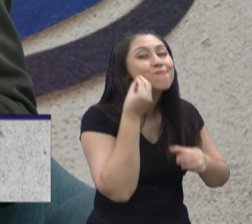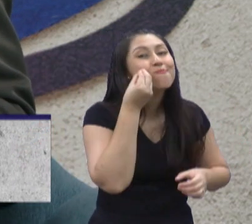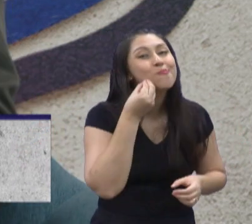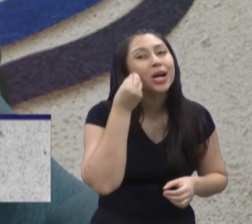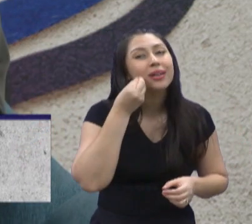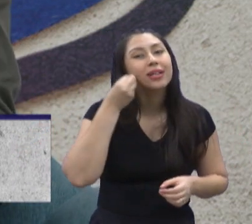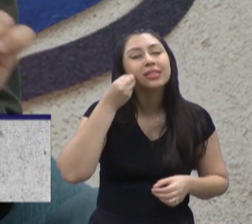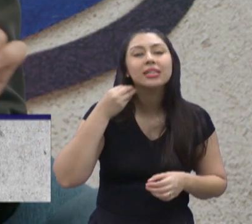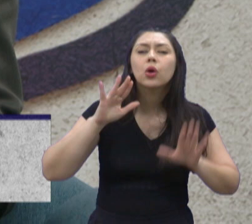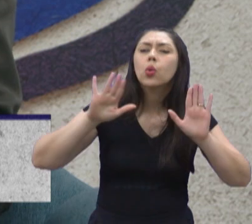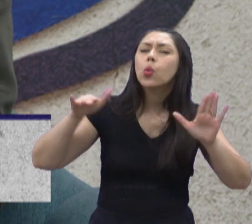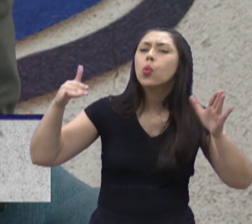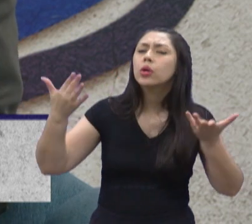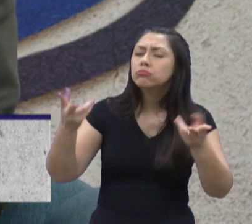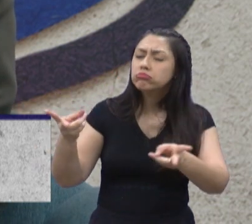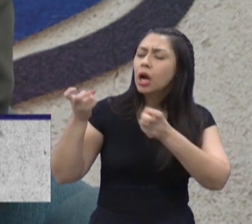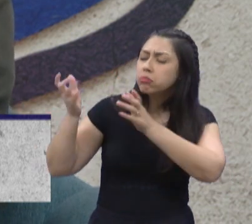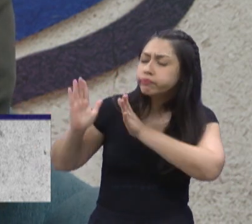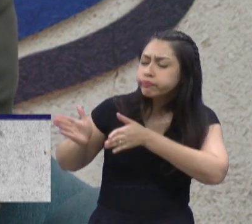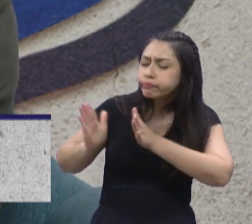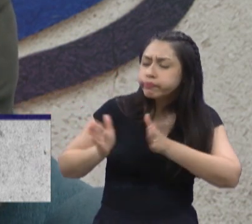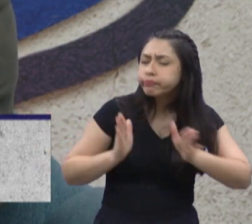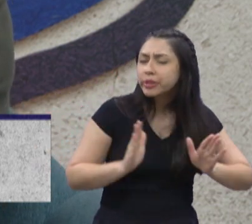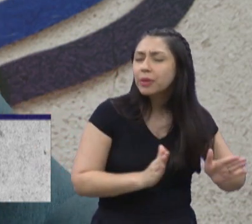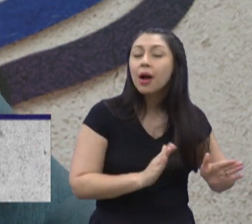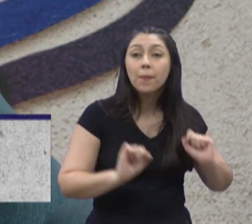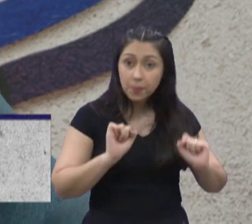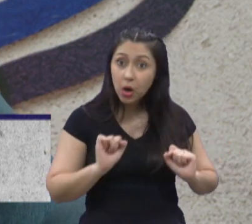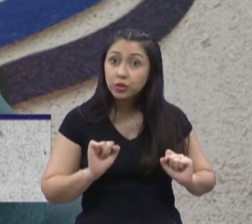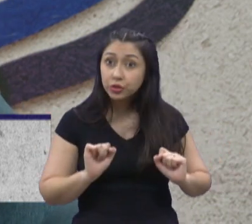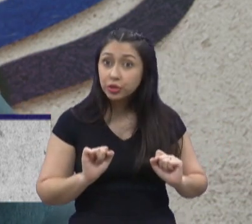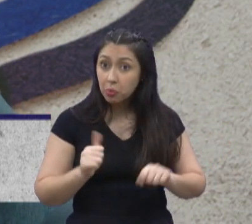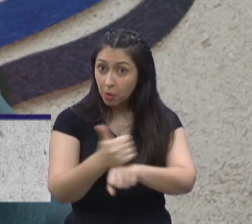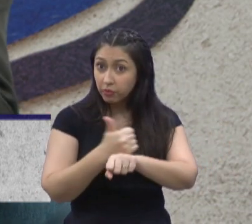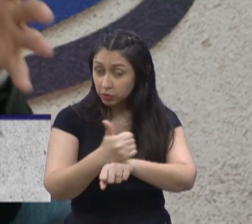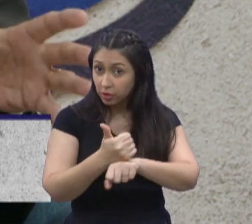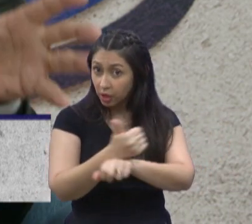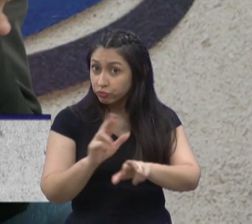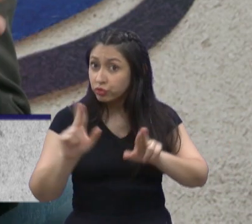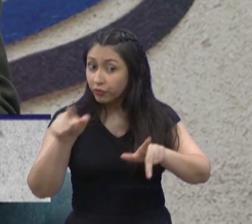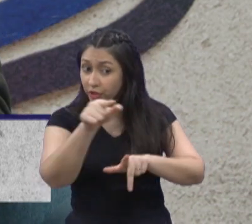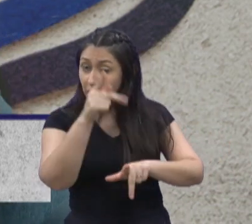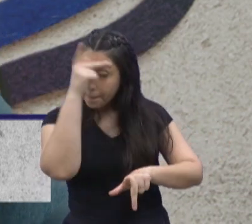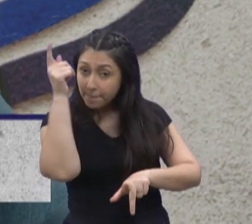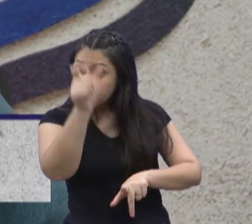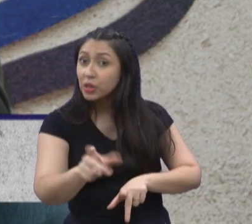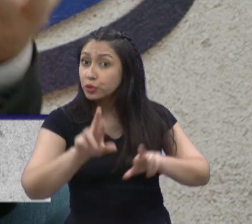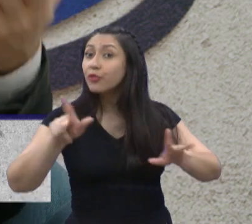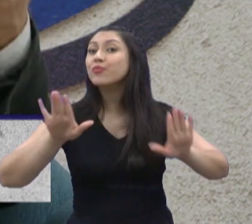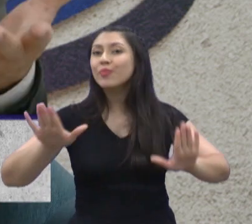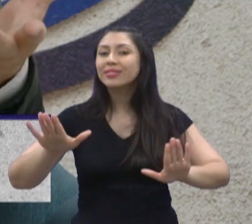processo assim, tem um padrão, ele pode ser atendido por pessoas diferentes, mas tem um padrão. Isso tem a ver com a experiência do cliente,